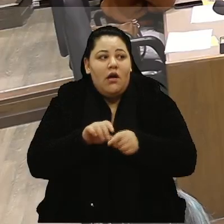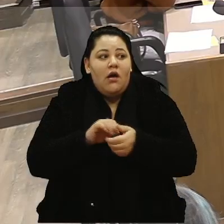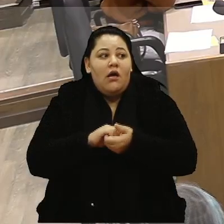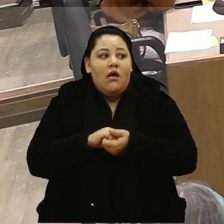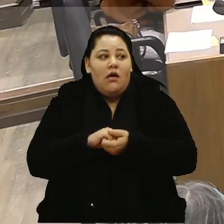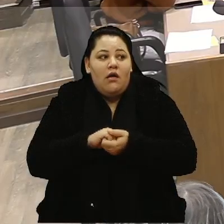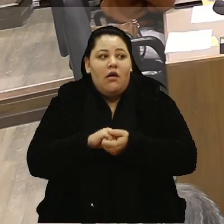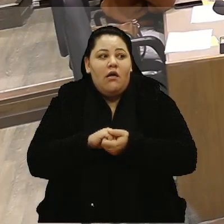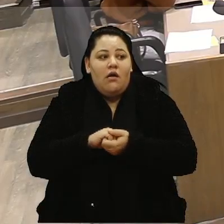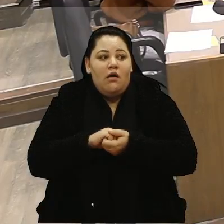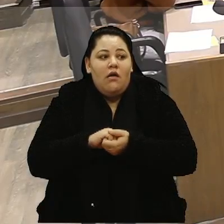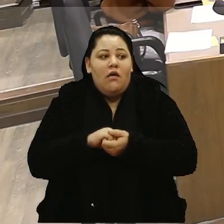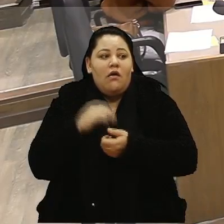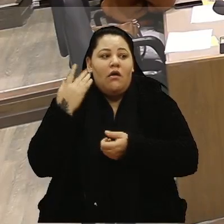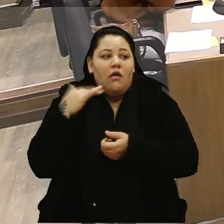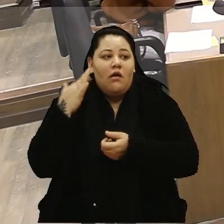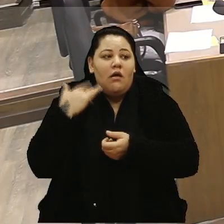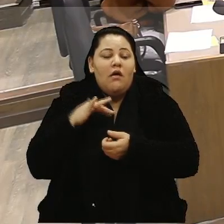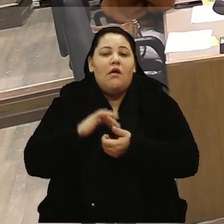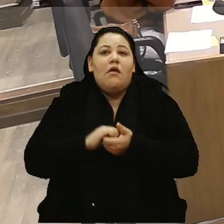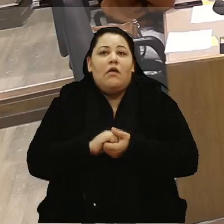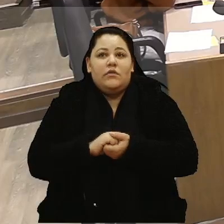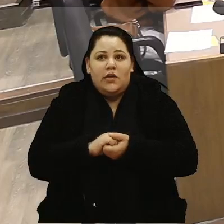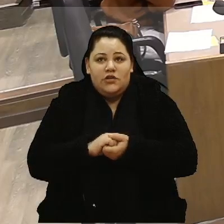Marques. Com a palavra, a vereadora Eloy Frisso.